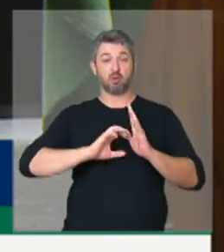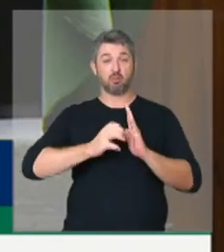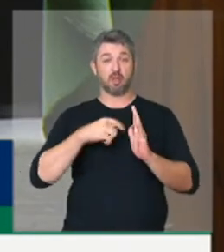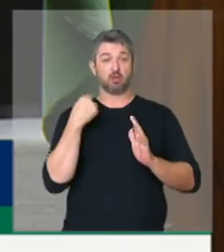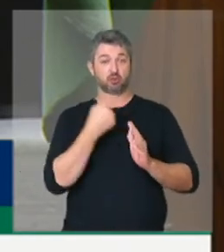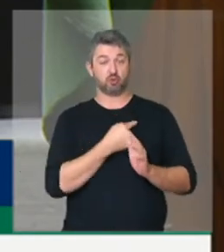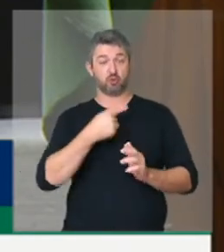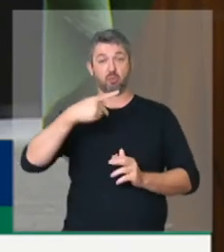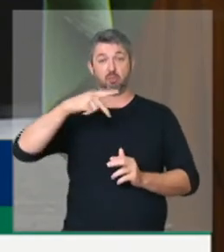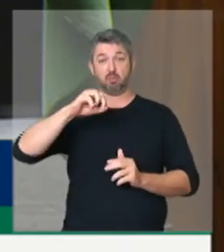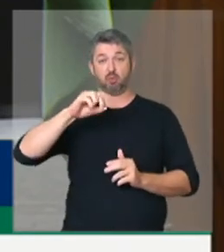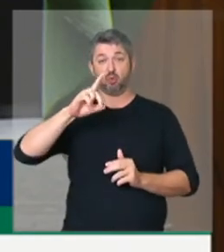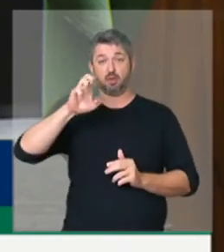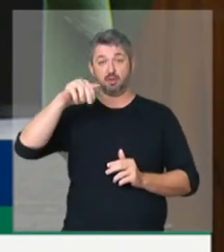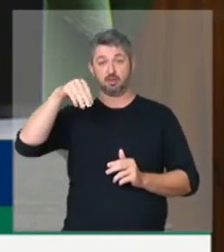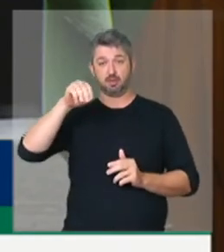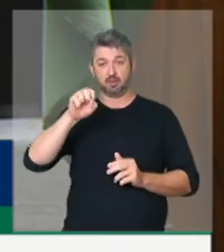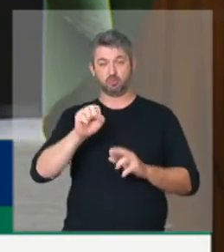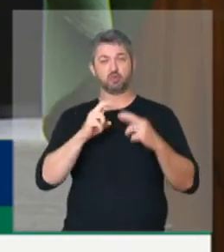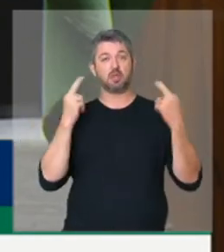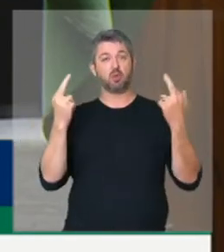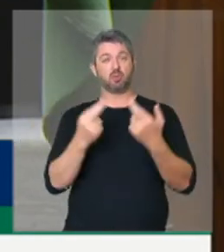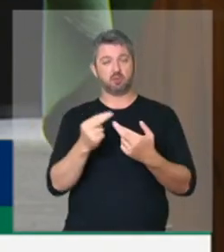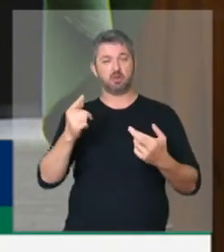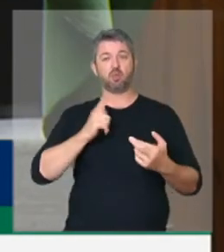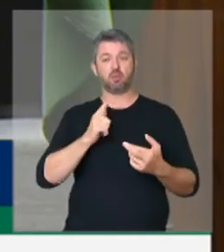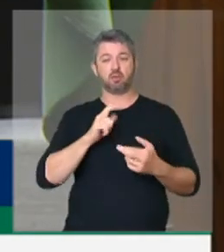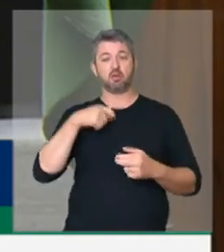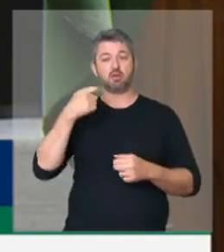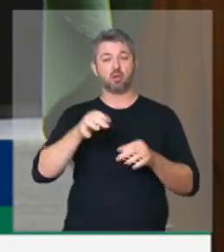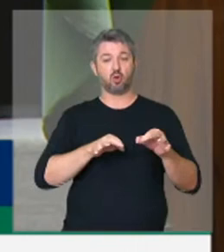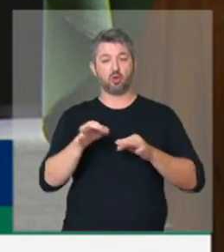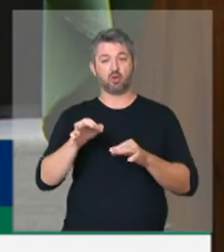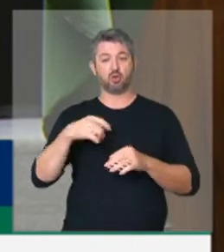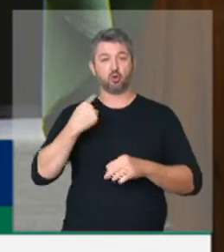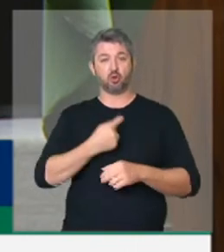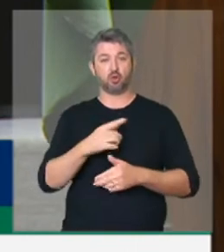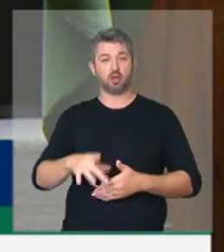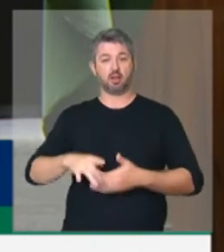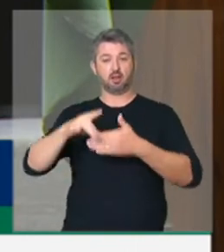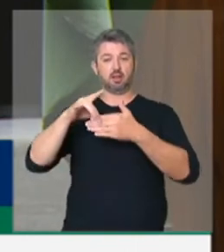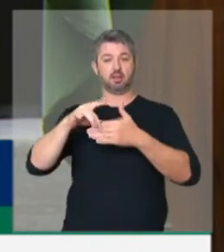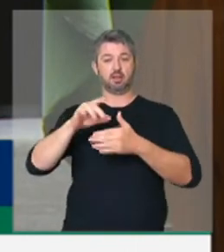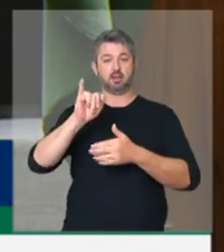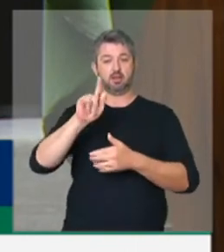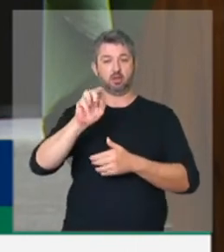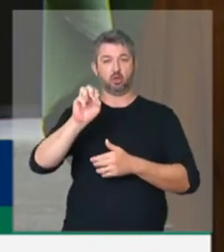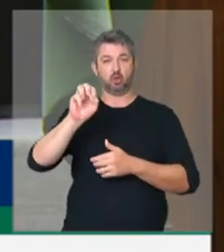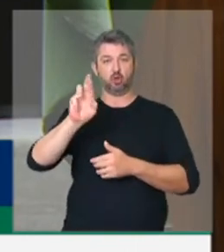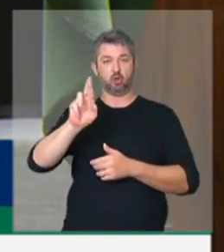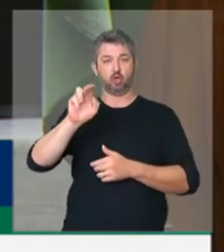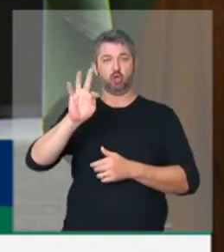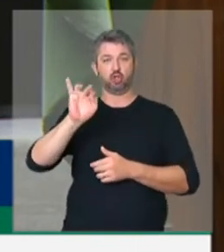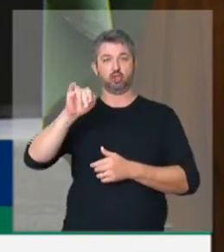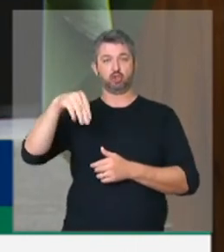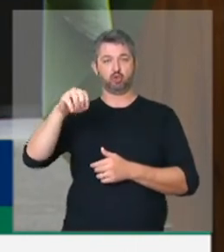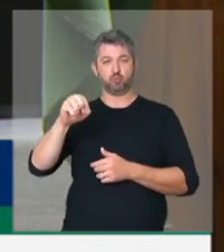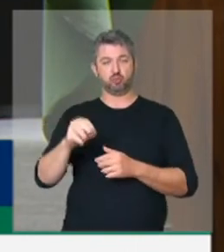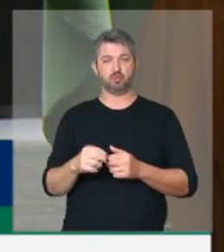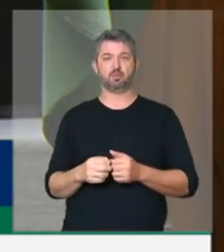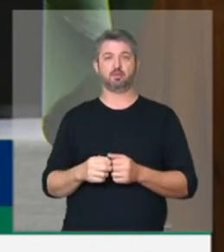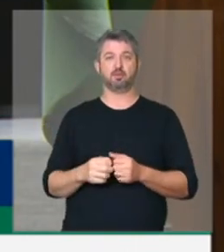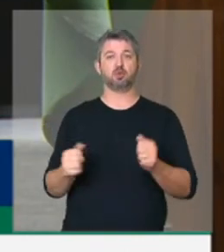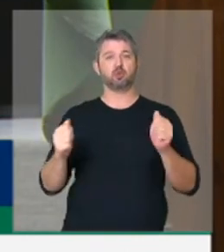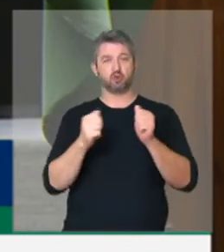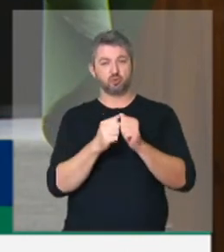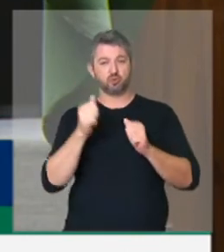Podemos, tivemos uma reunião comandada pelo nosso líder, Igor Timor, juntamente com a